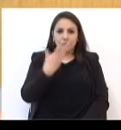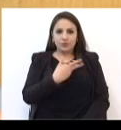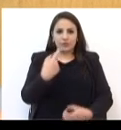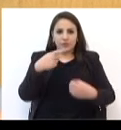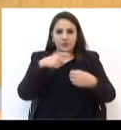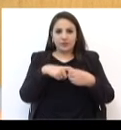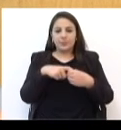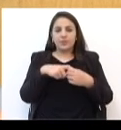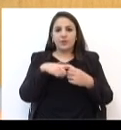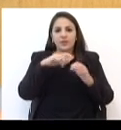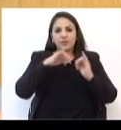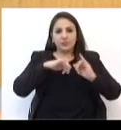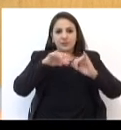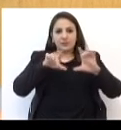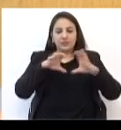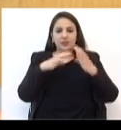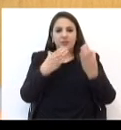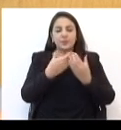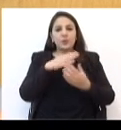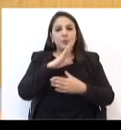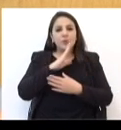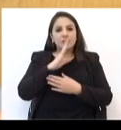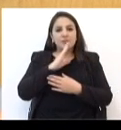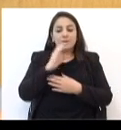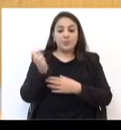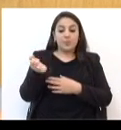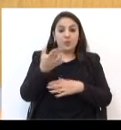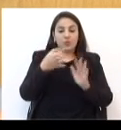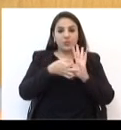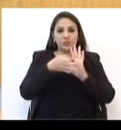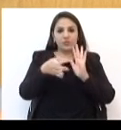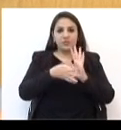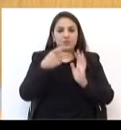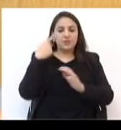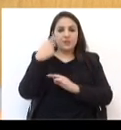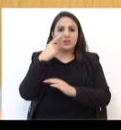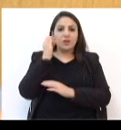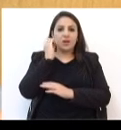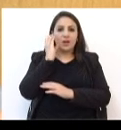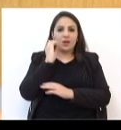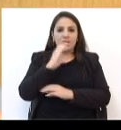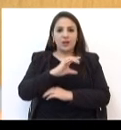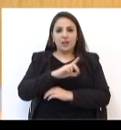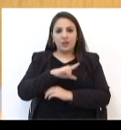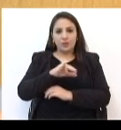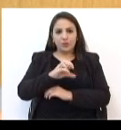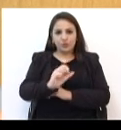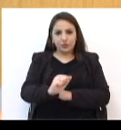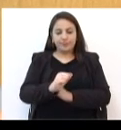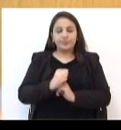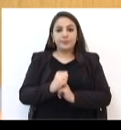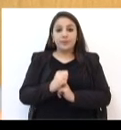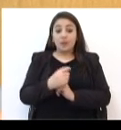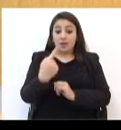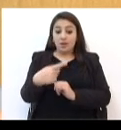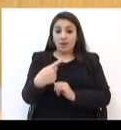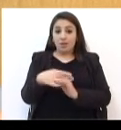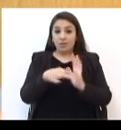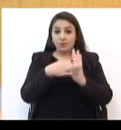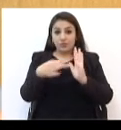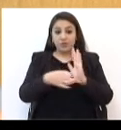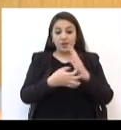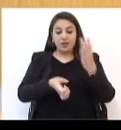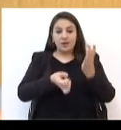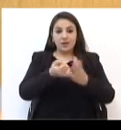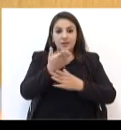Estamos de volta com o Jornal da Câmara para conhecer uma nova indicação da vereadora Cláudia Furlaneto. Ela está sugerindo